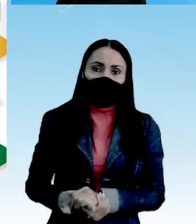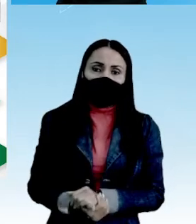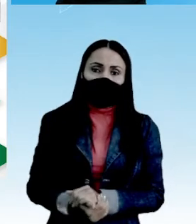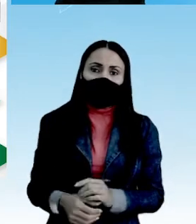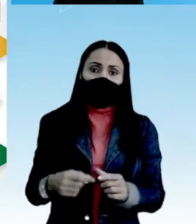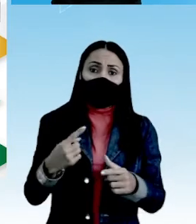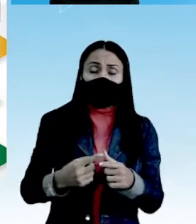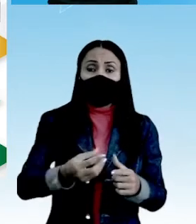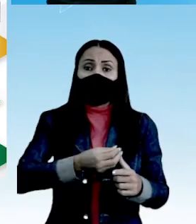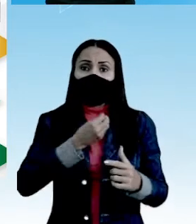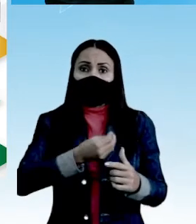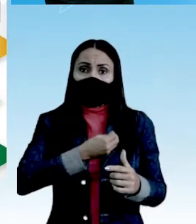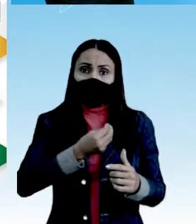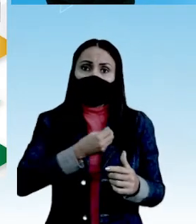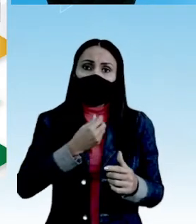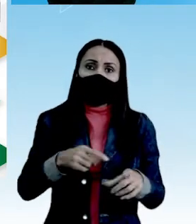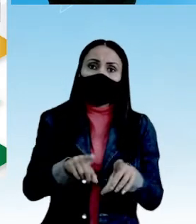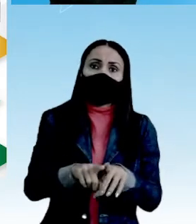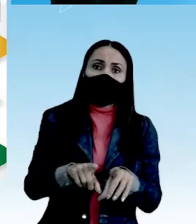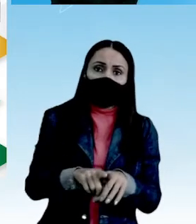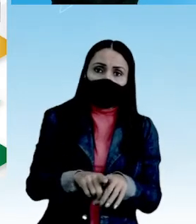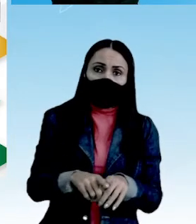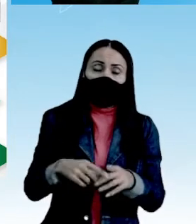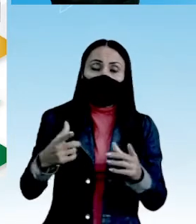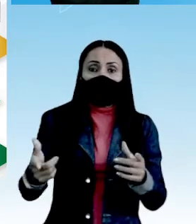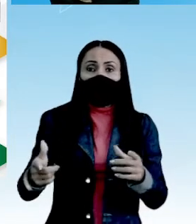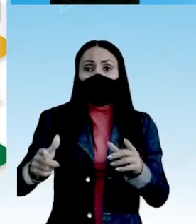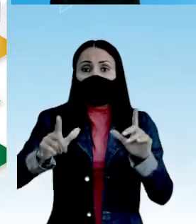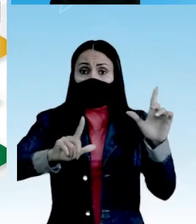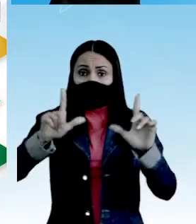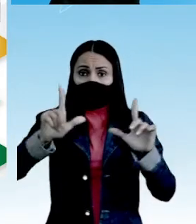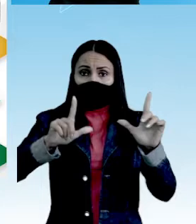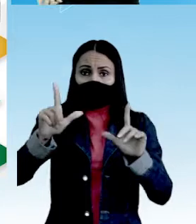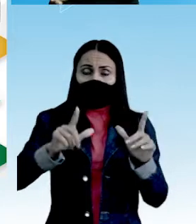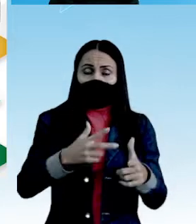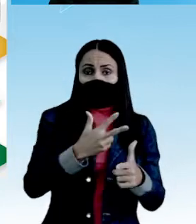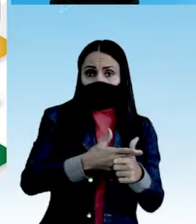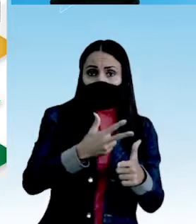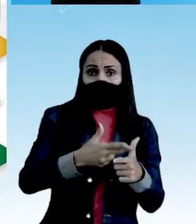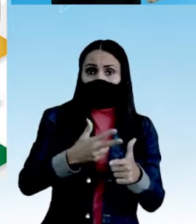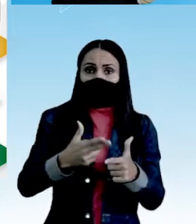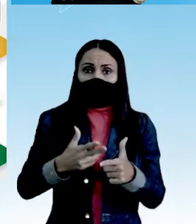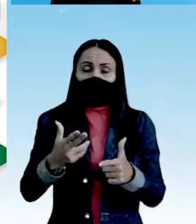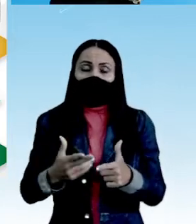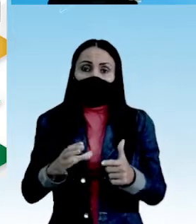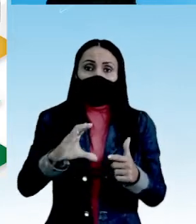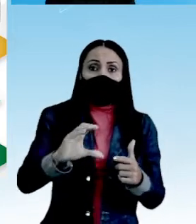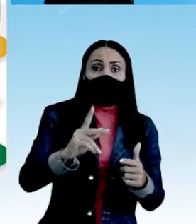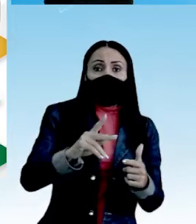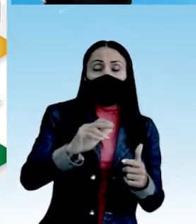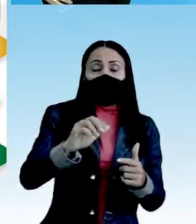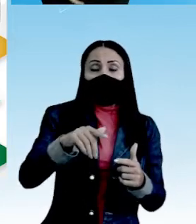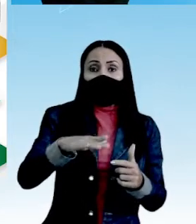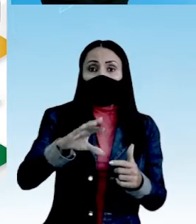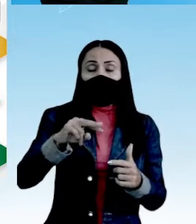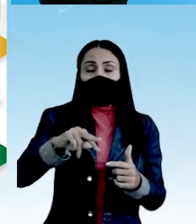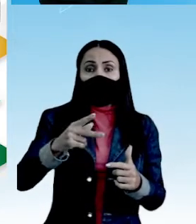assim, teve até na televisão, já há bastante tempo, uma série falando sobre Chiquinha Gonzaga. Então